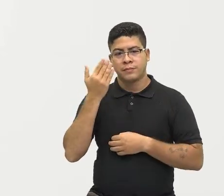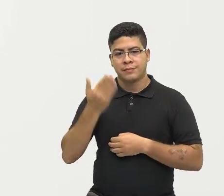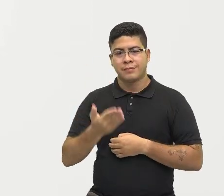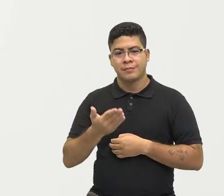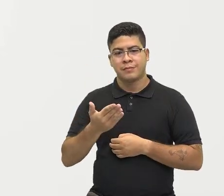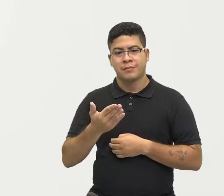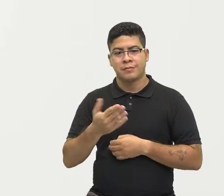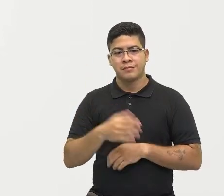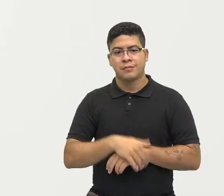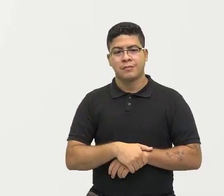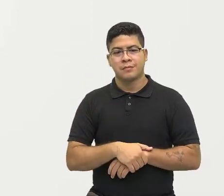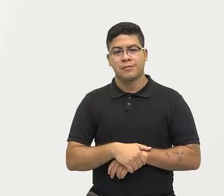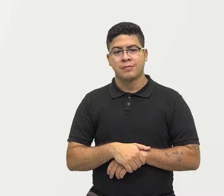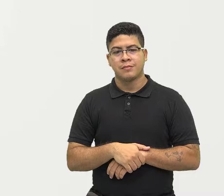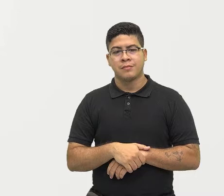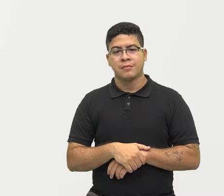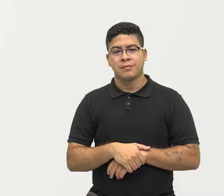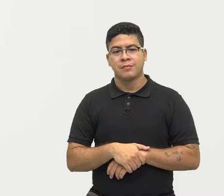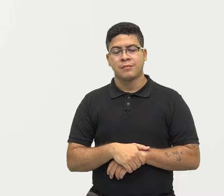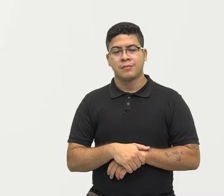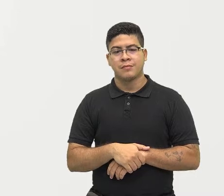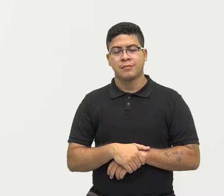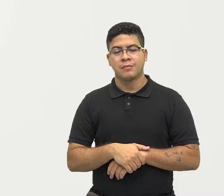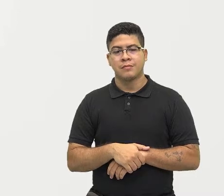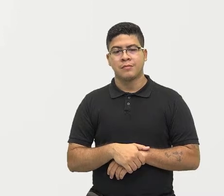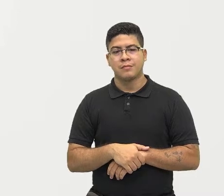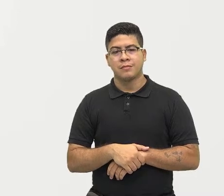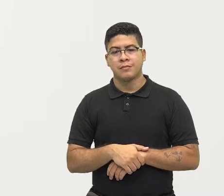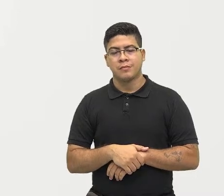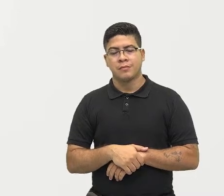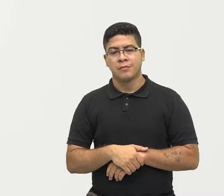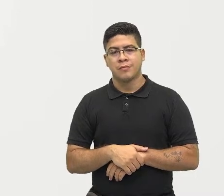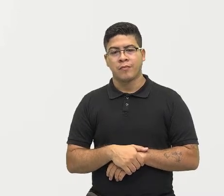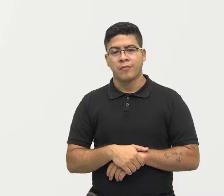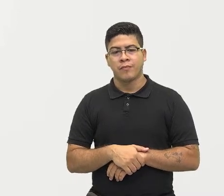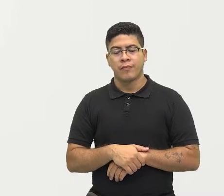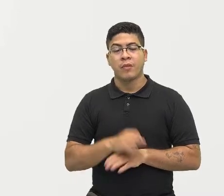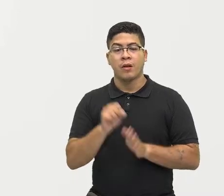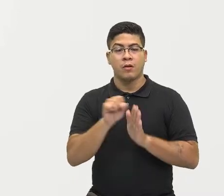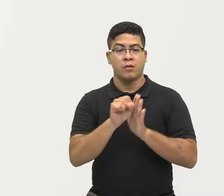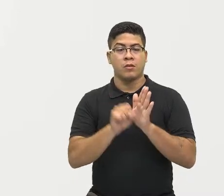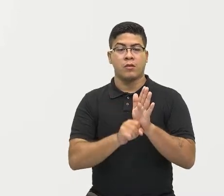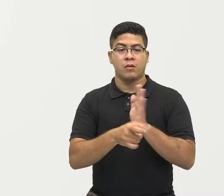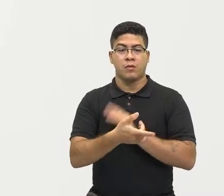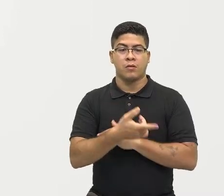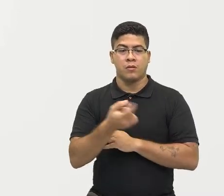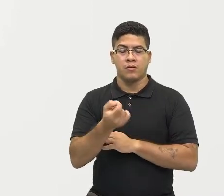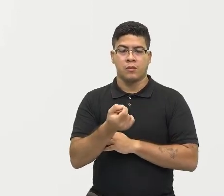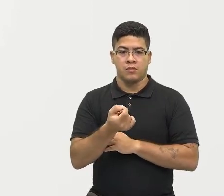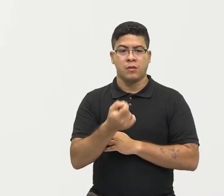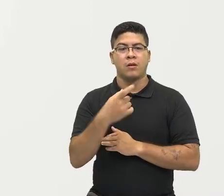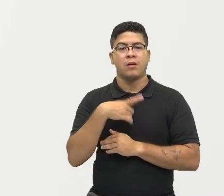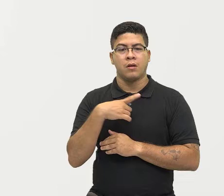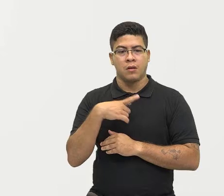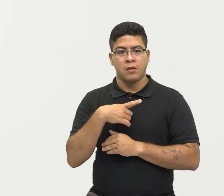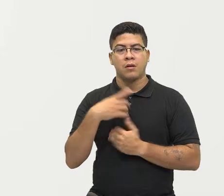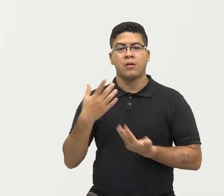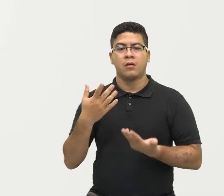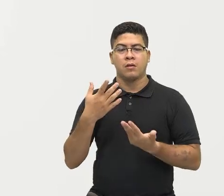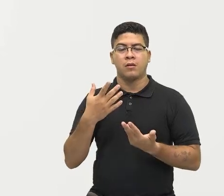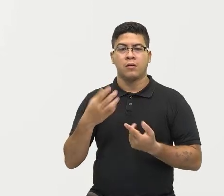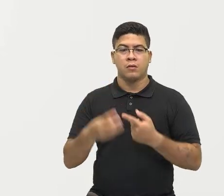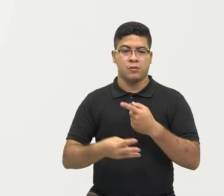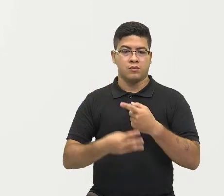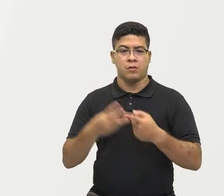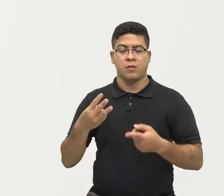ela vem na contracapa. Aí aqui no século XX, a literatura portuguesa viveu 3